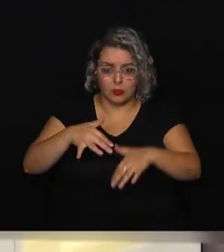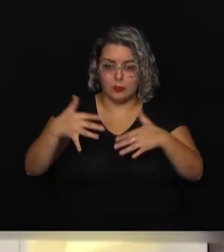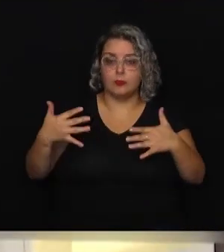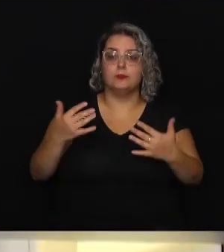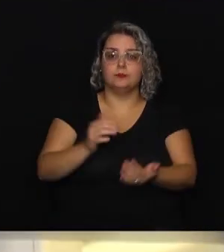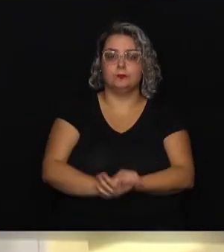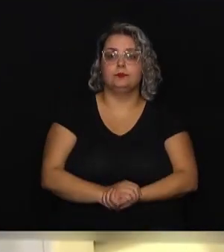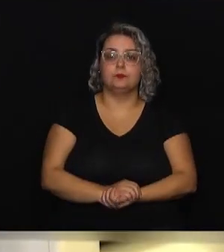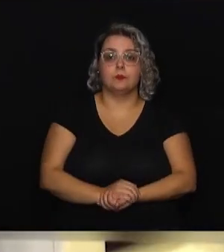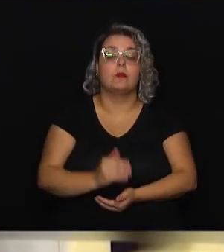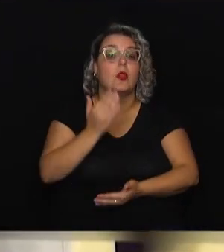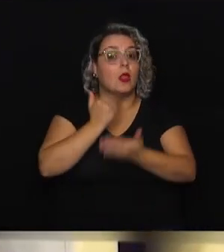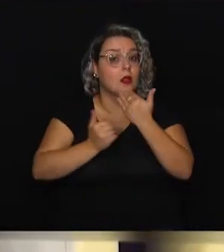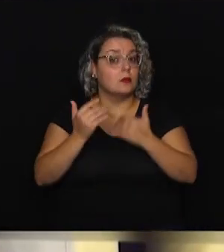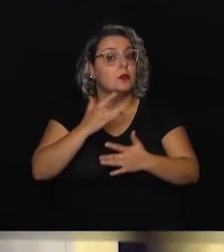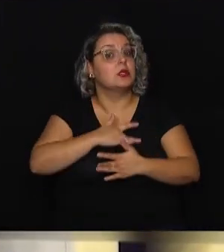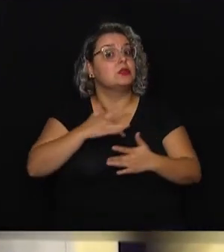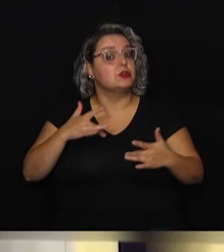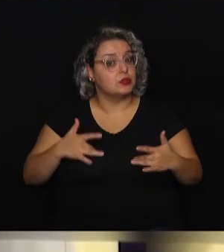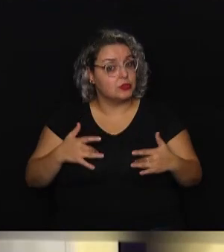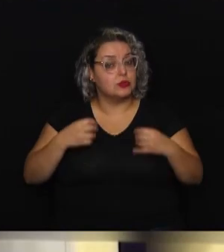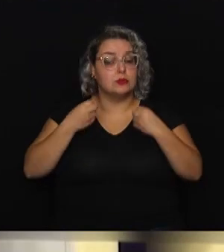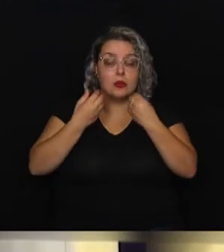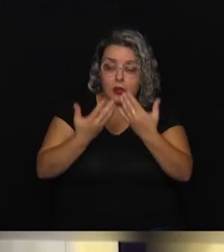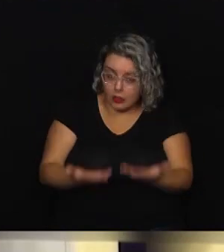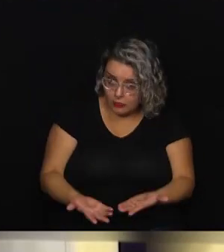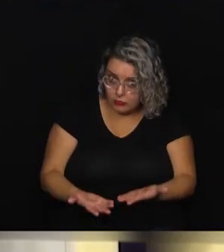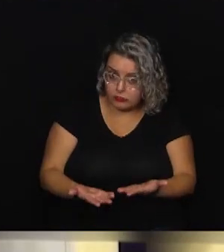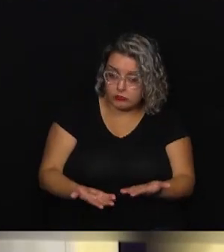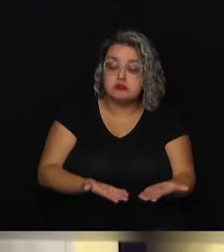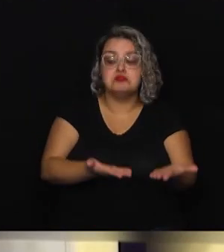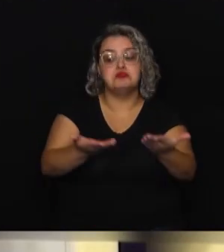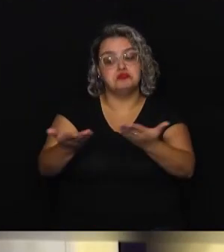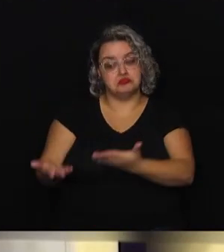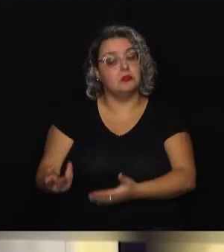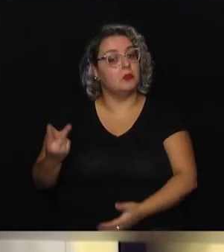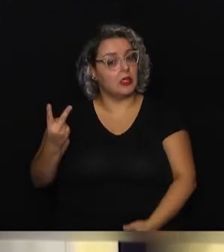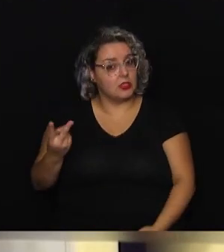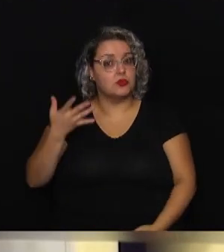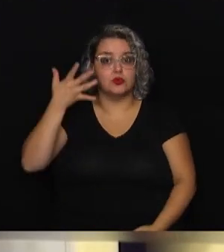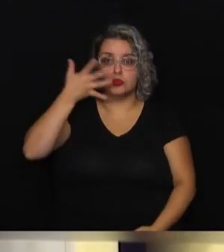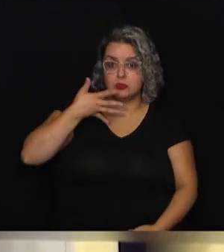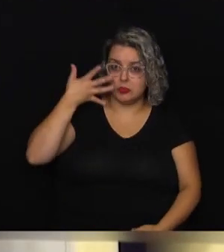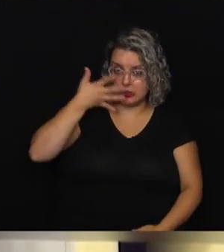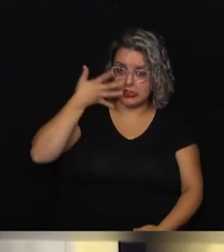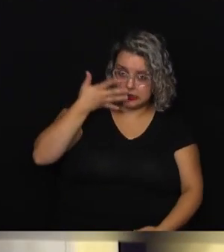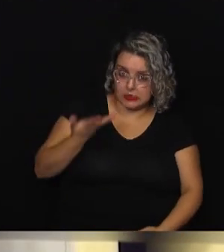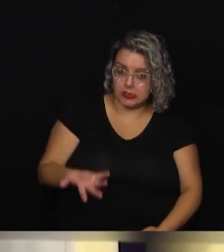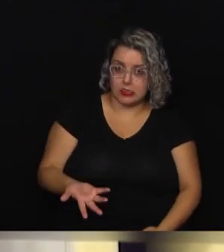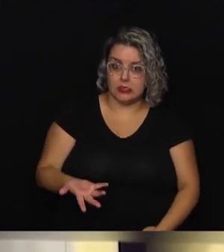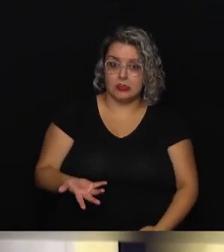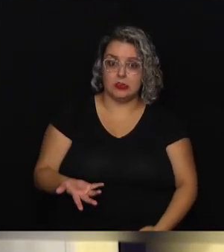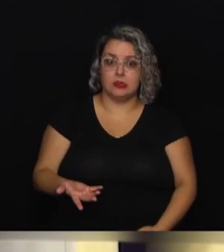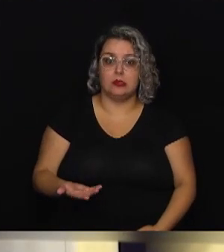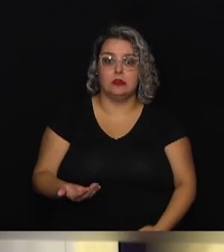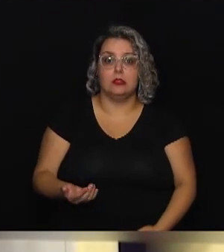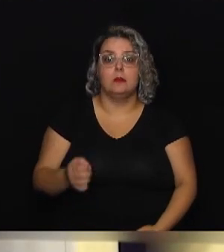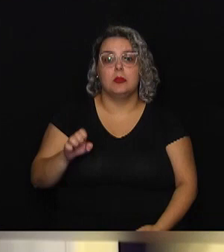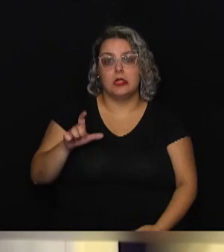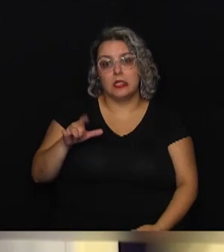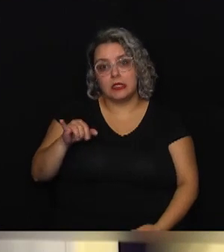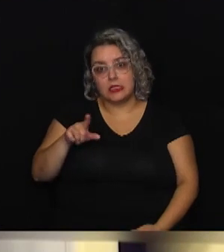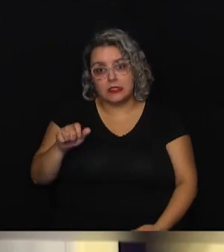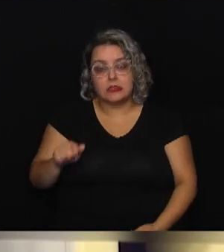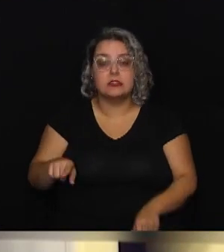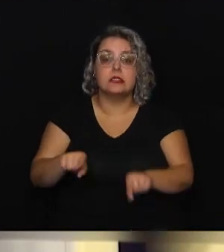A alimentação saudável foi muito bem apresentada pelas 2 palestrantes, e tanto pela Elisa quanto pela